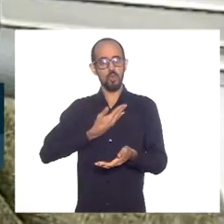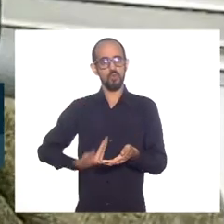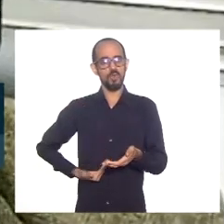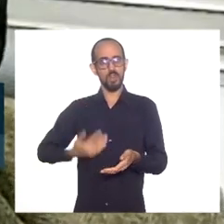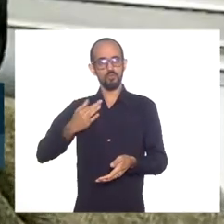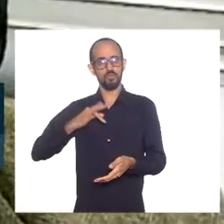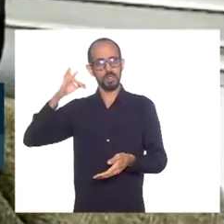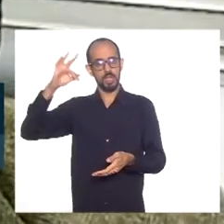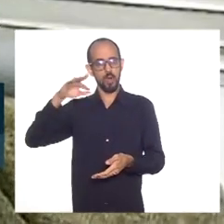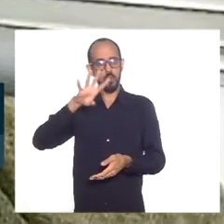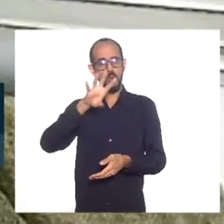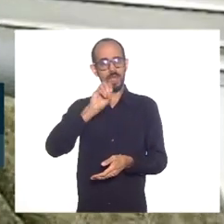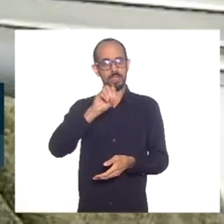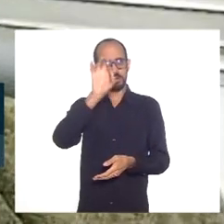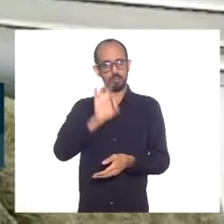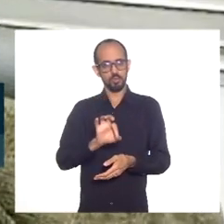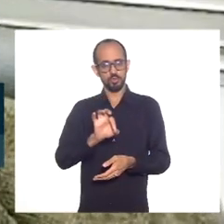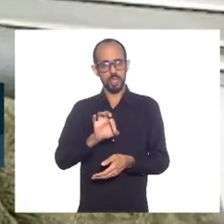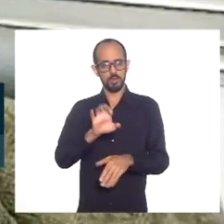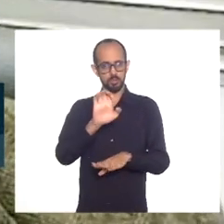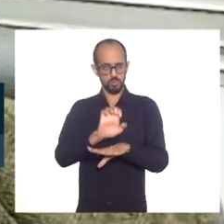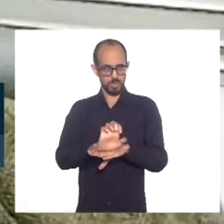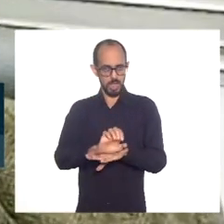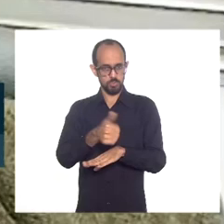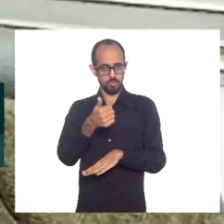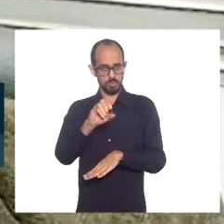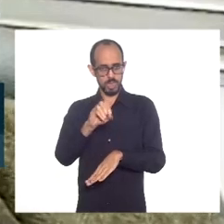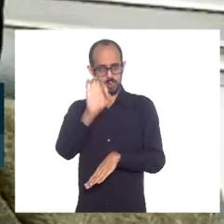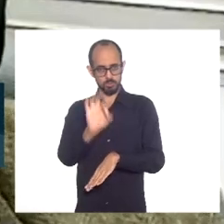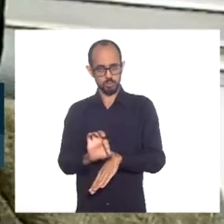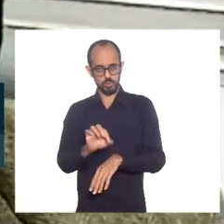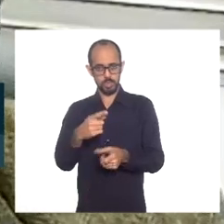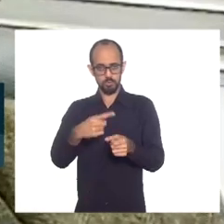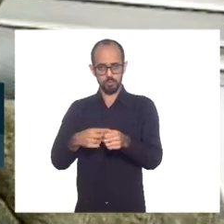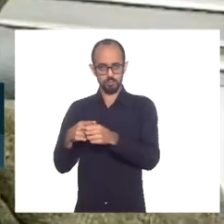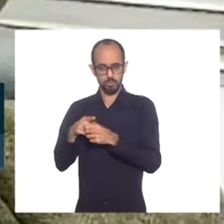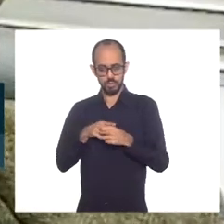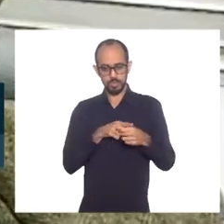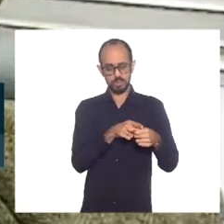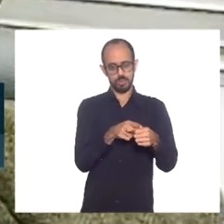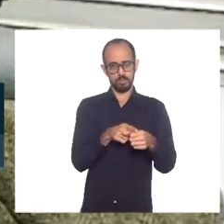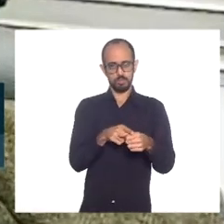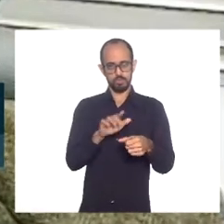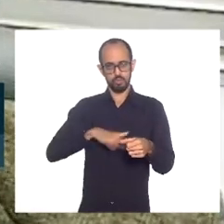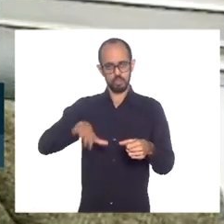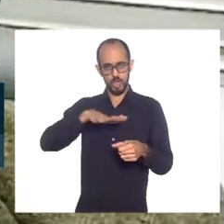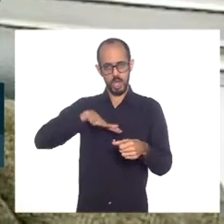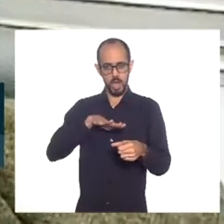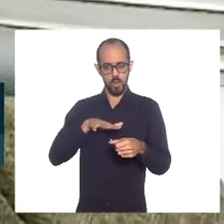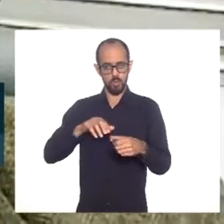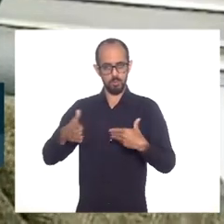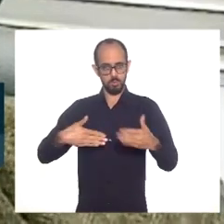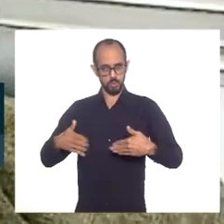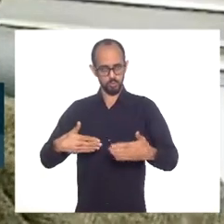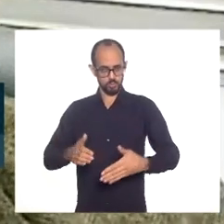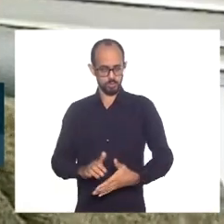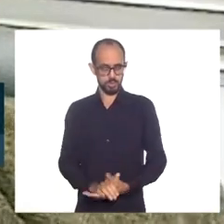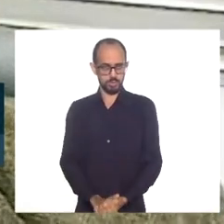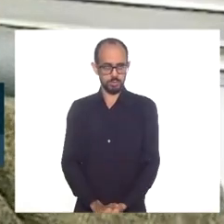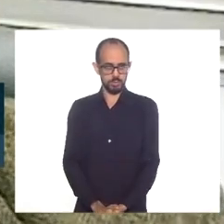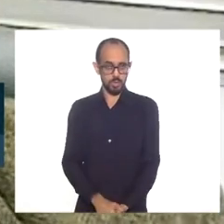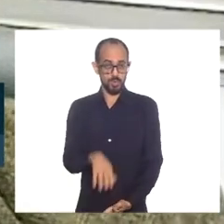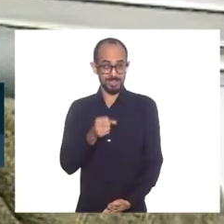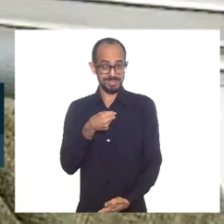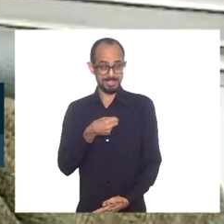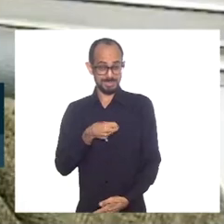40% fica para o Estado e 10% para os municípios produtores. Olha, se a